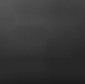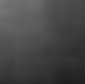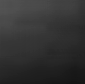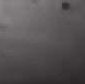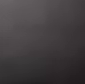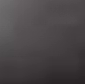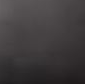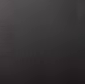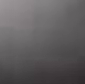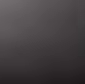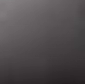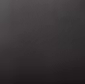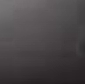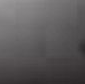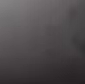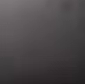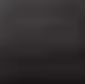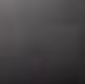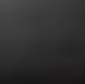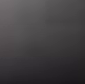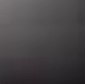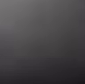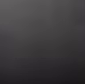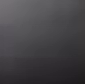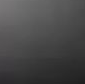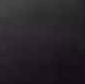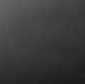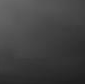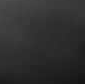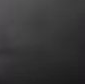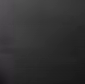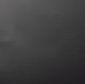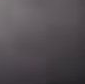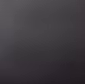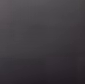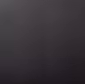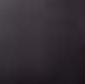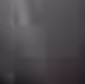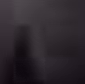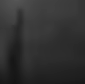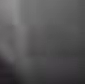E aí oi oi oi